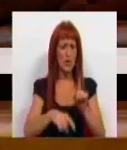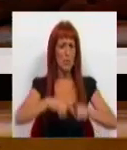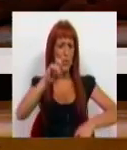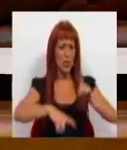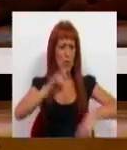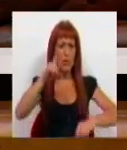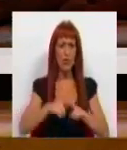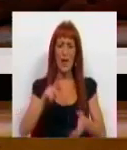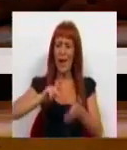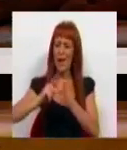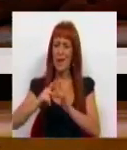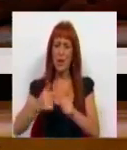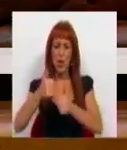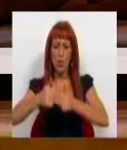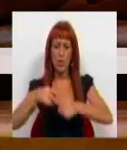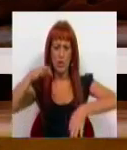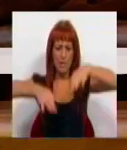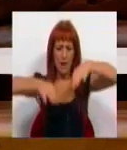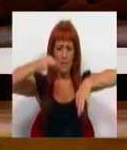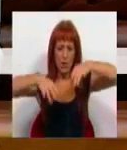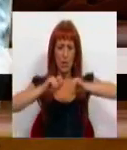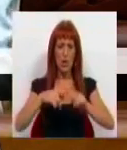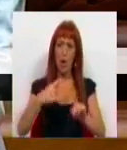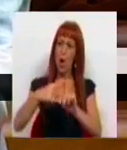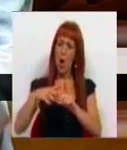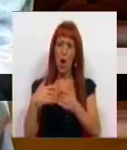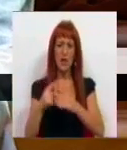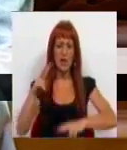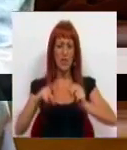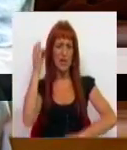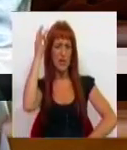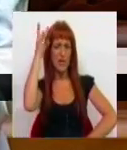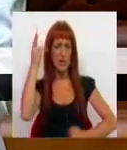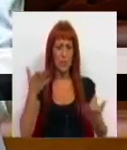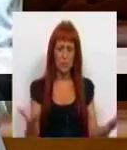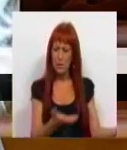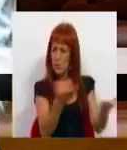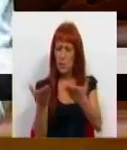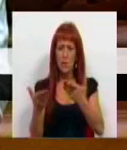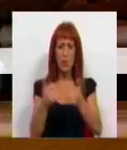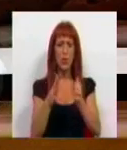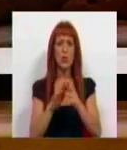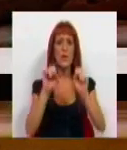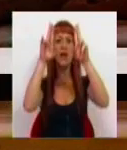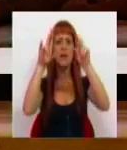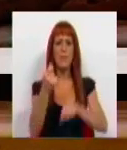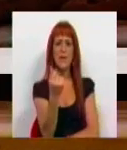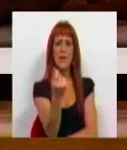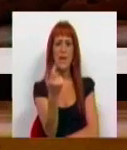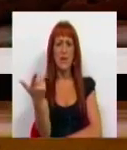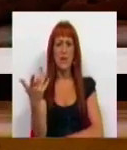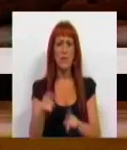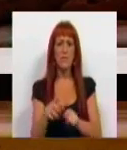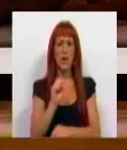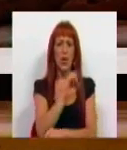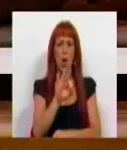evasão, as técnicas de competição da manipulação, a otimização fiscal da fraude e isto tudo do branqueamento de capitais.